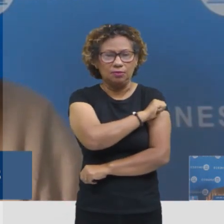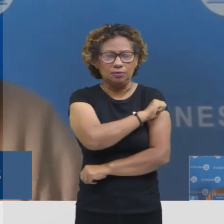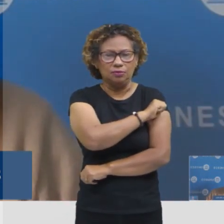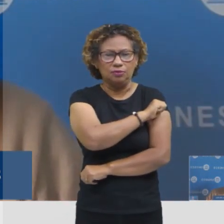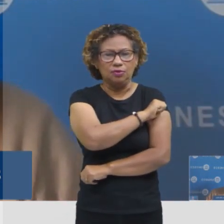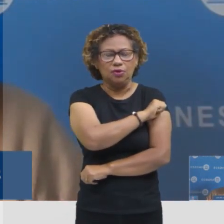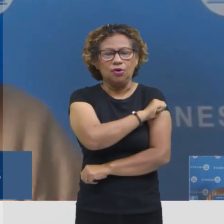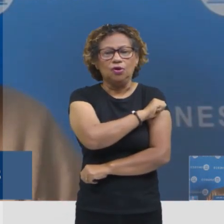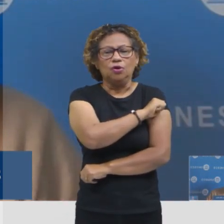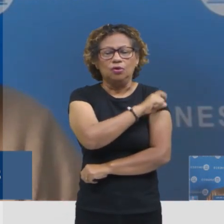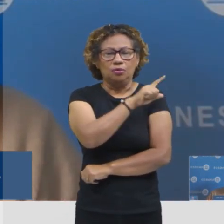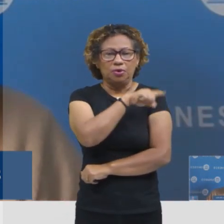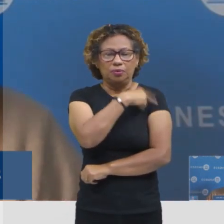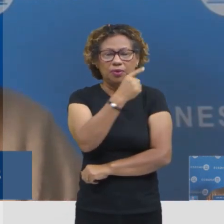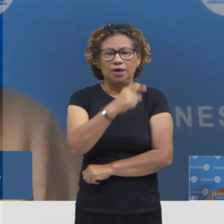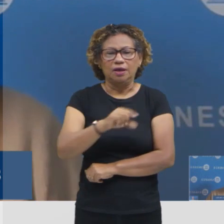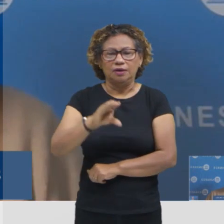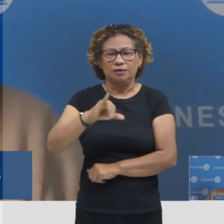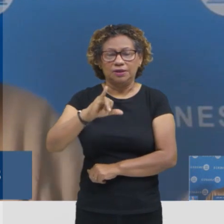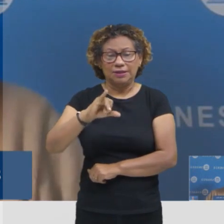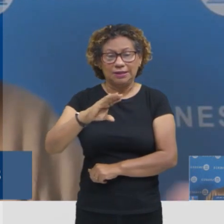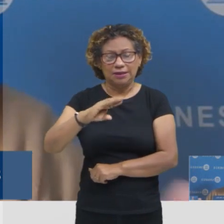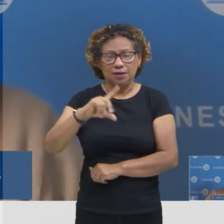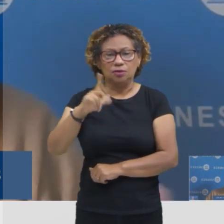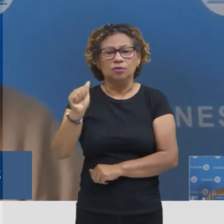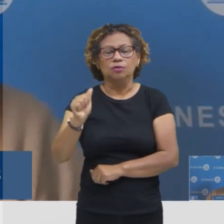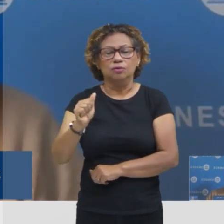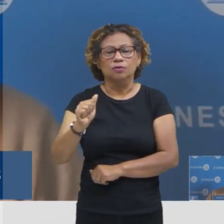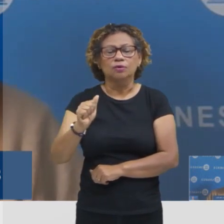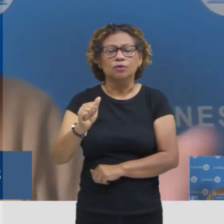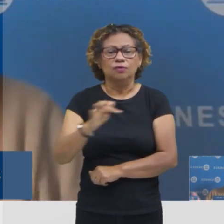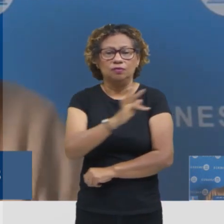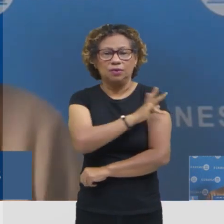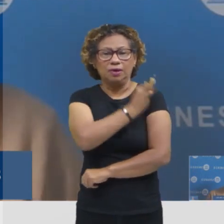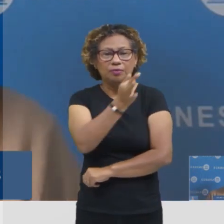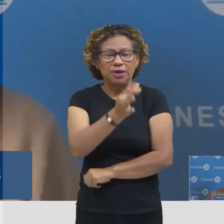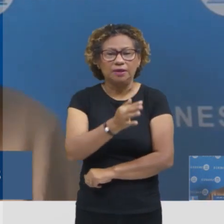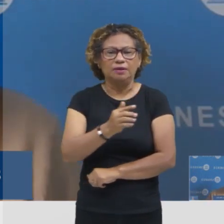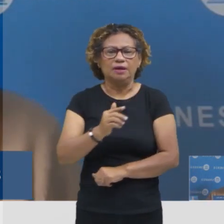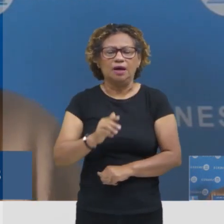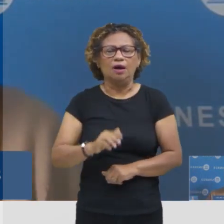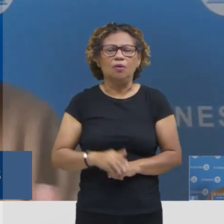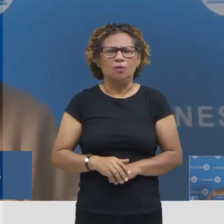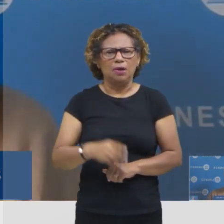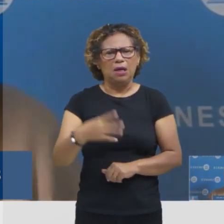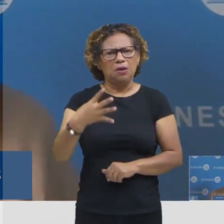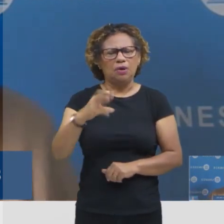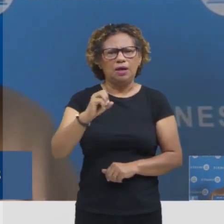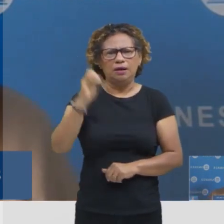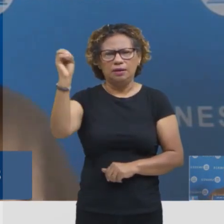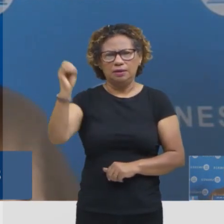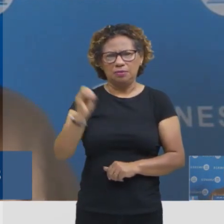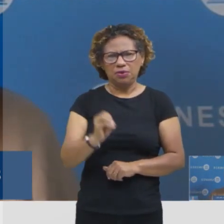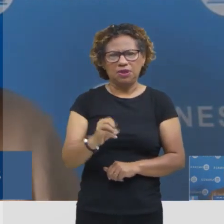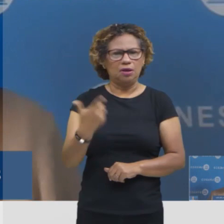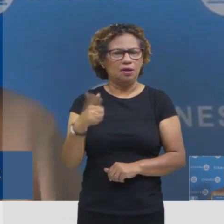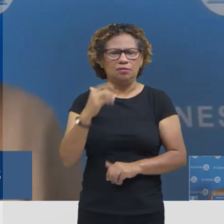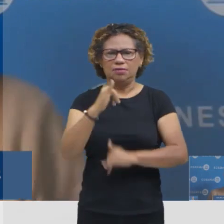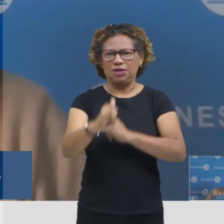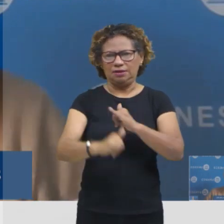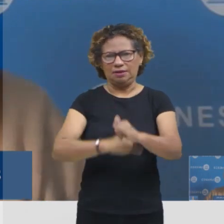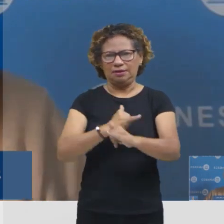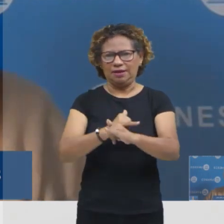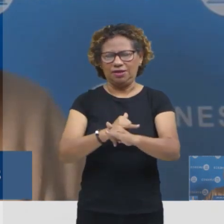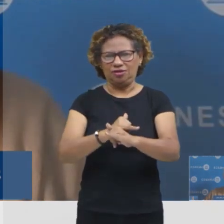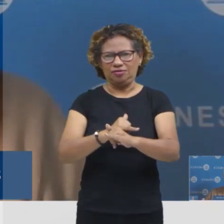primeiro ciclo do ensino fundamental, nós estimamos que cerca de 40% não tenham acesso à internet.